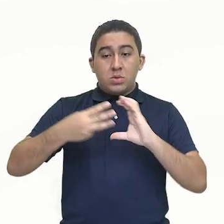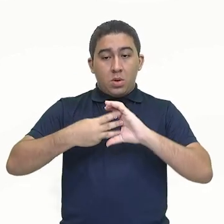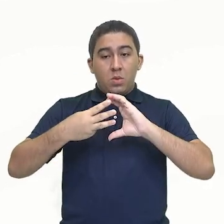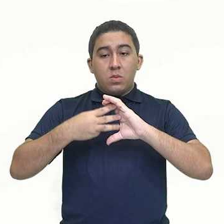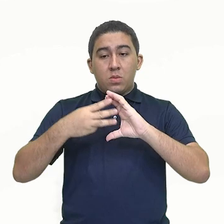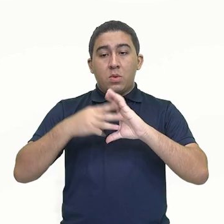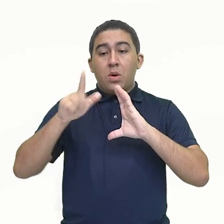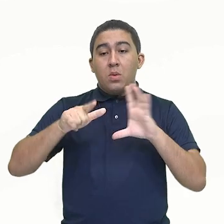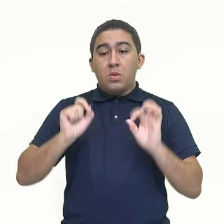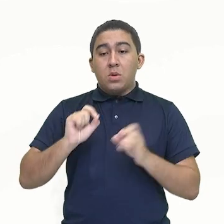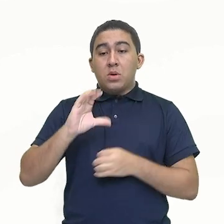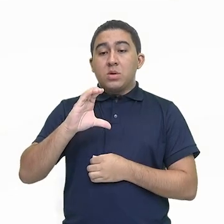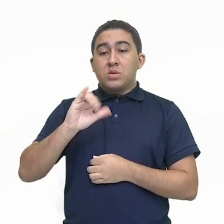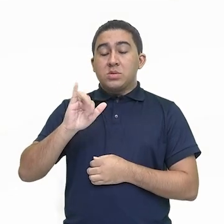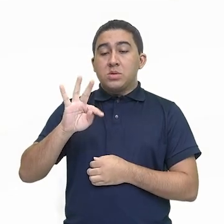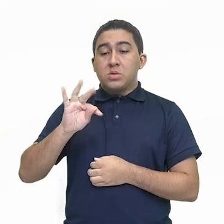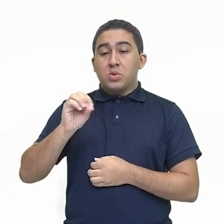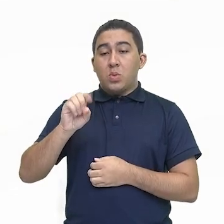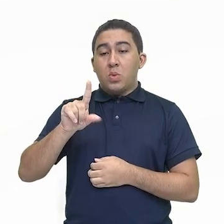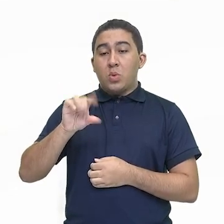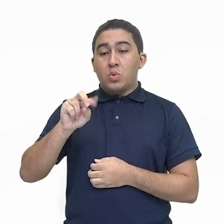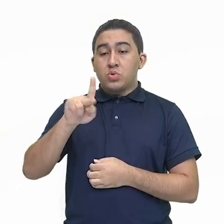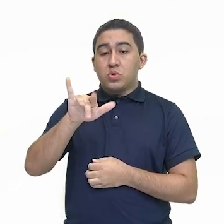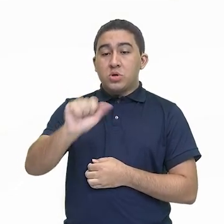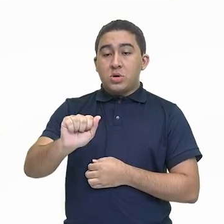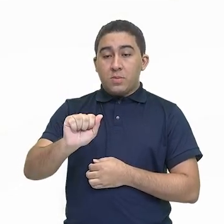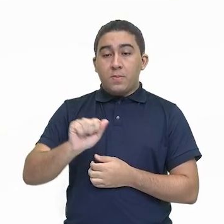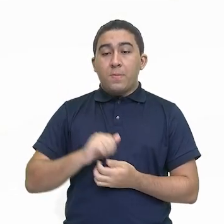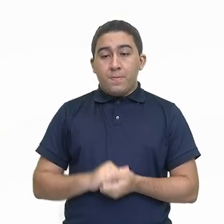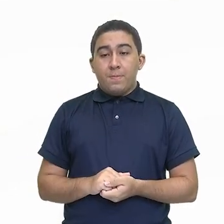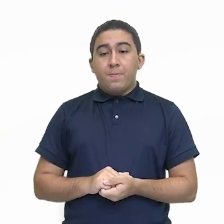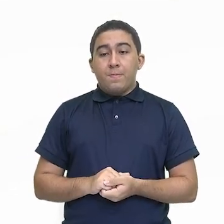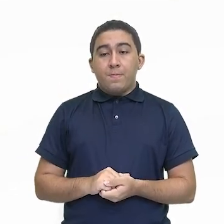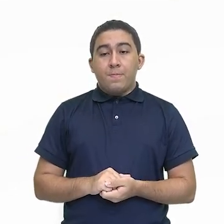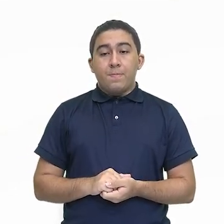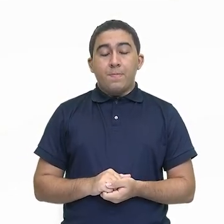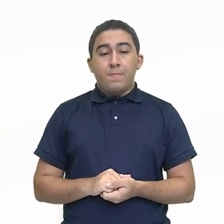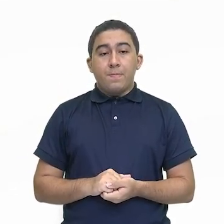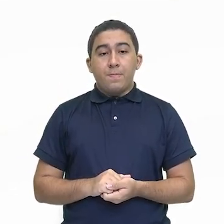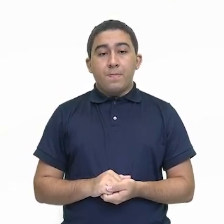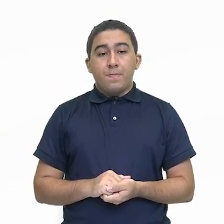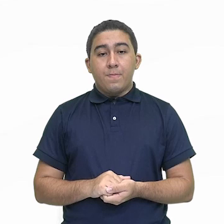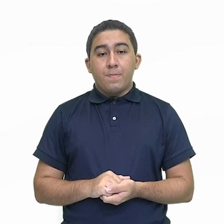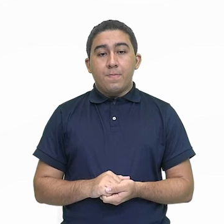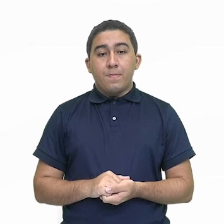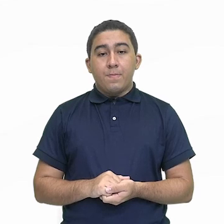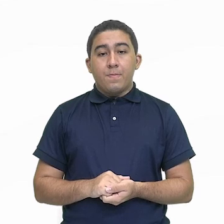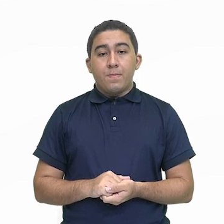é a citologia. A citologia, ela também é conhecida como